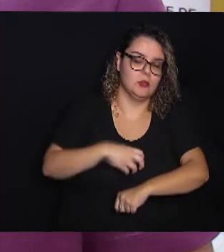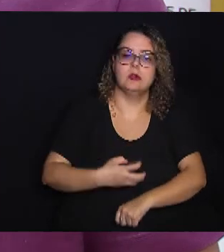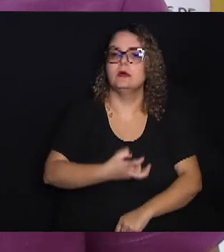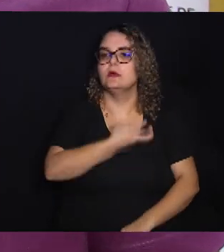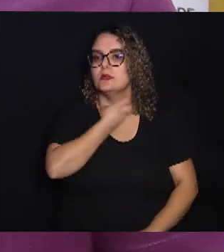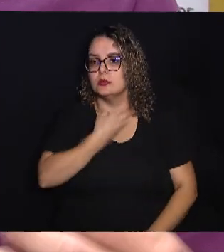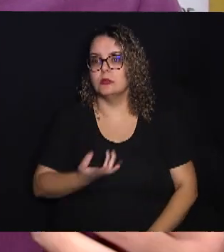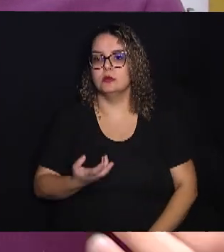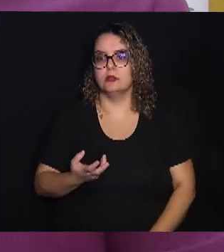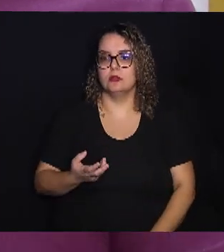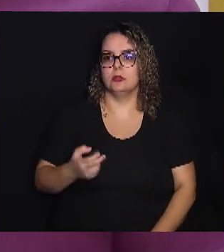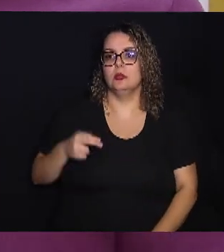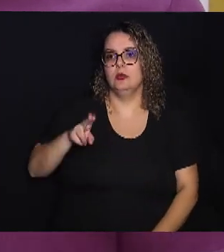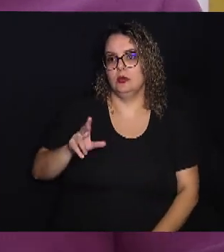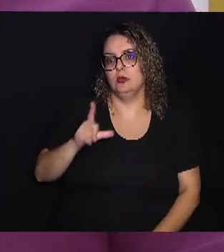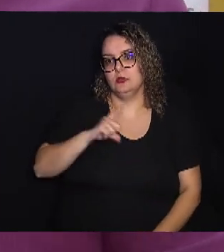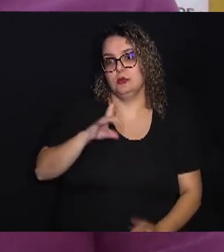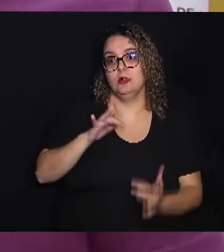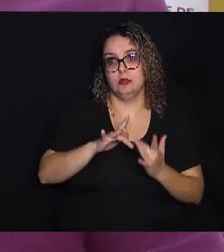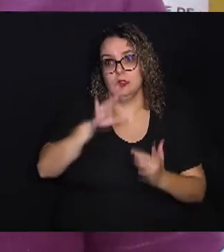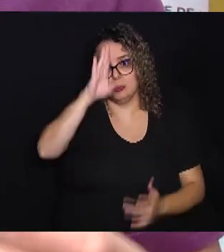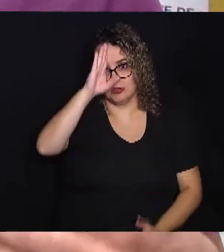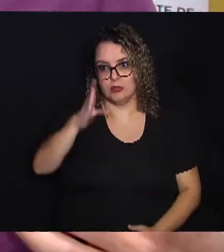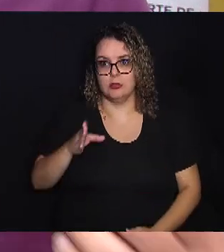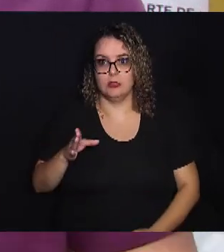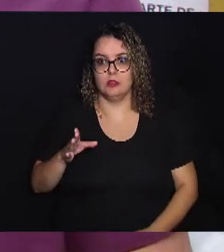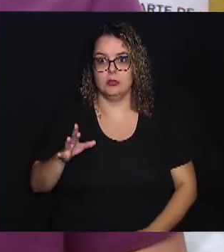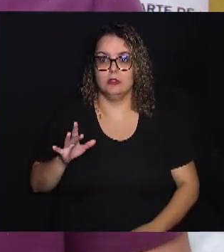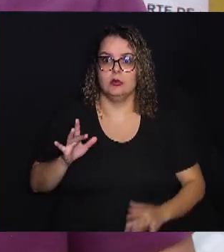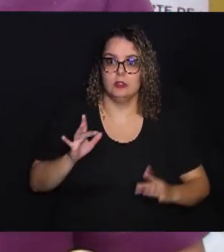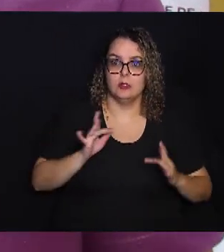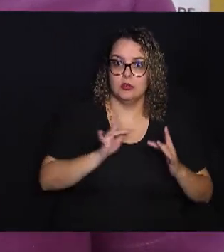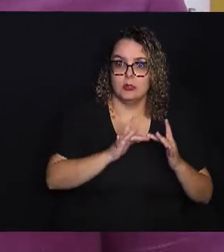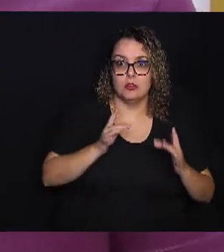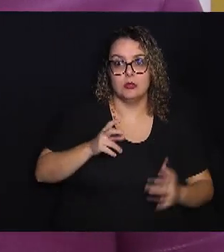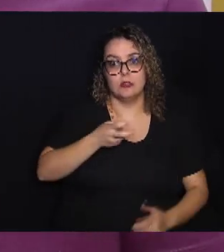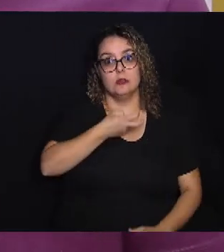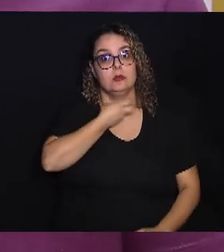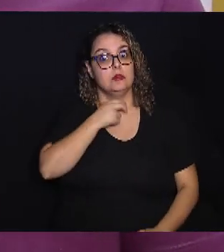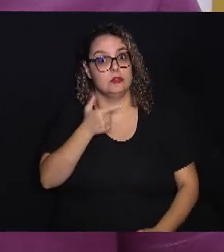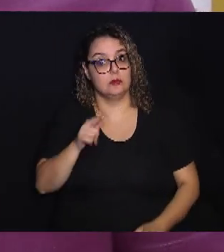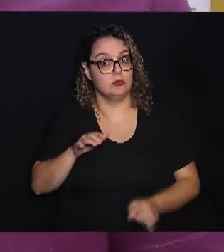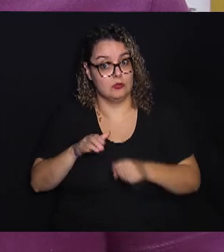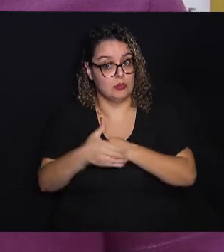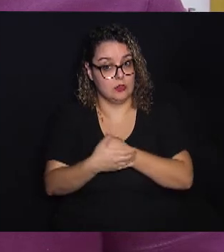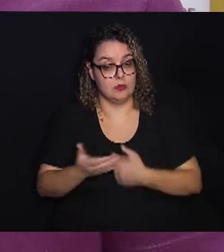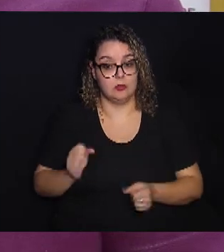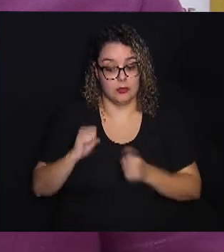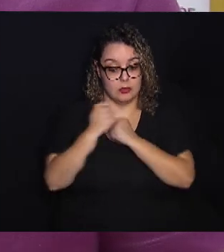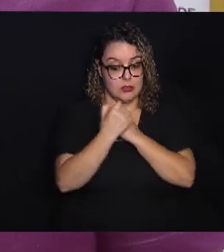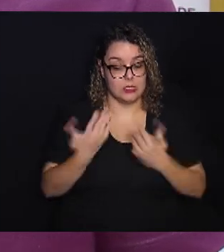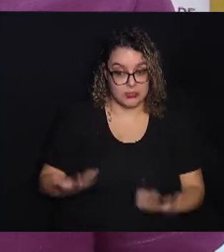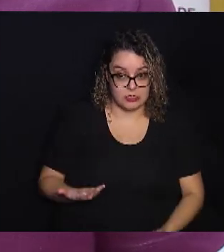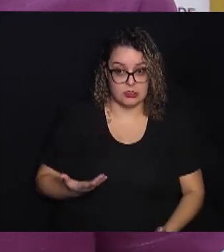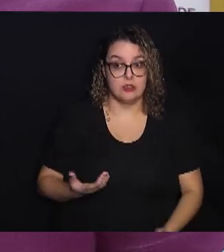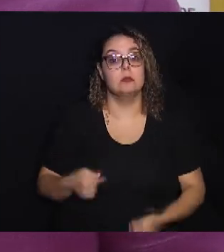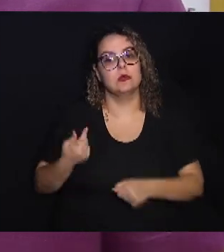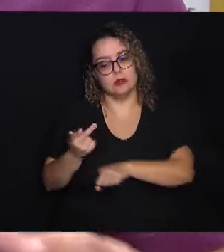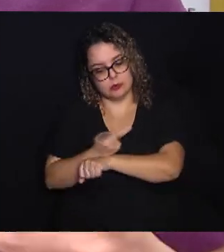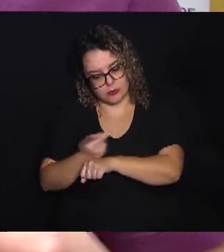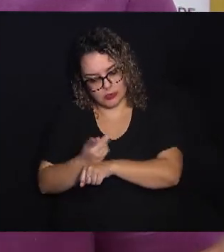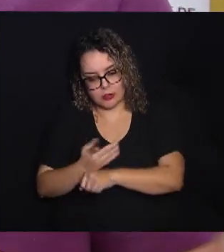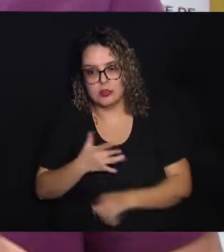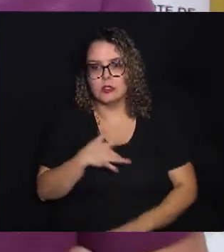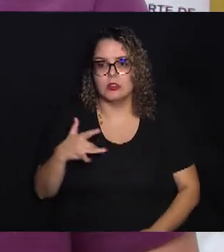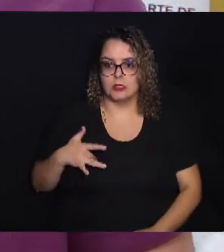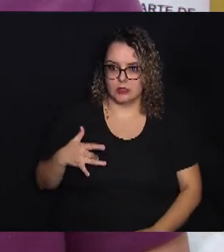alimentares, mas se você levar uma mordida, uma arranhadura, ou mesmo você tiver o contato direto, você relar nesse morcego sem nenhuma proteção,